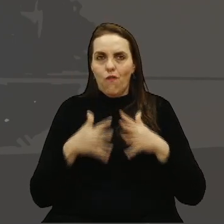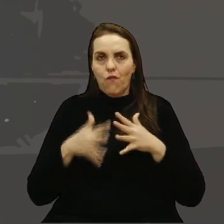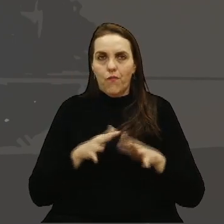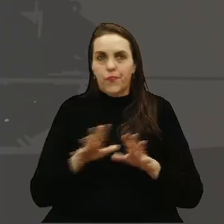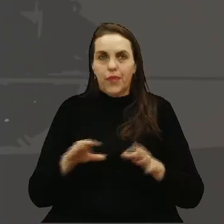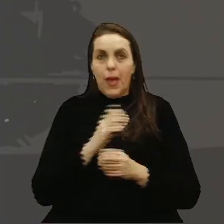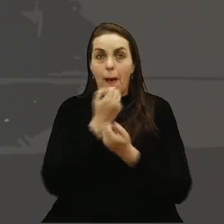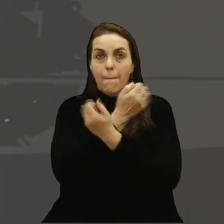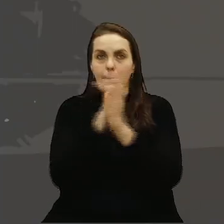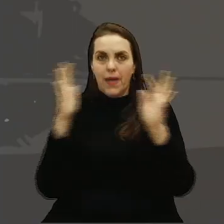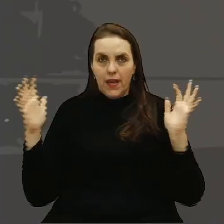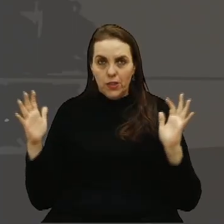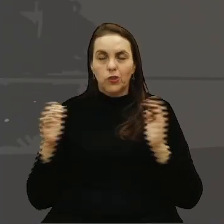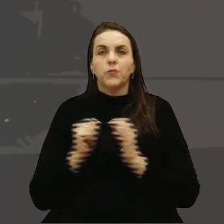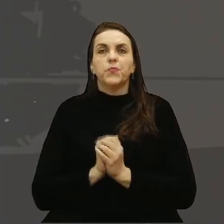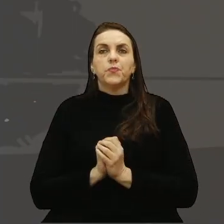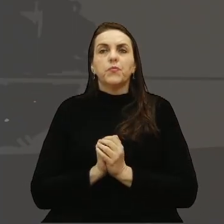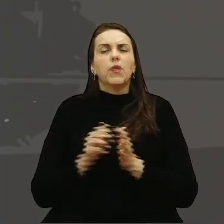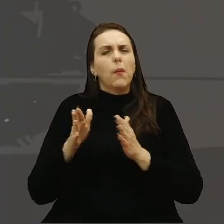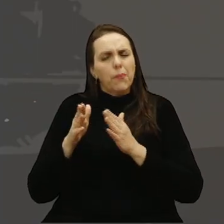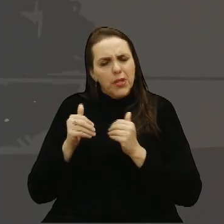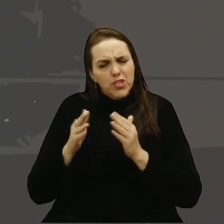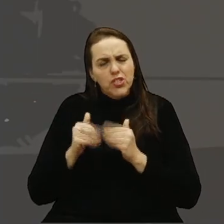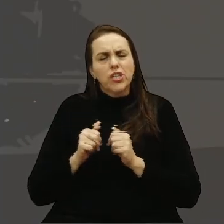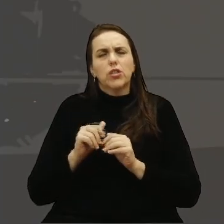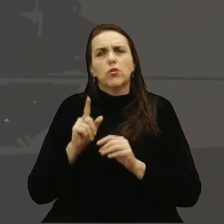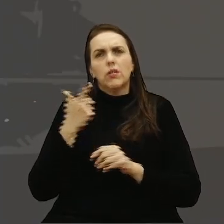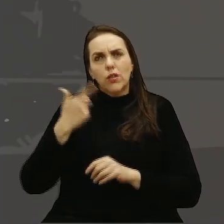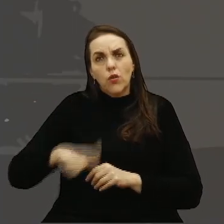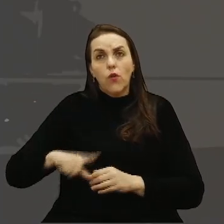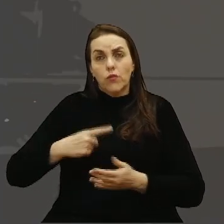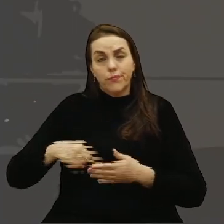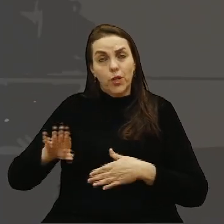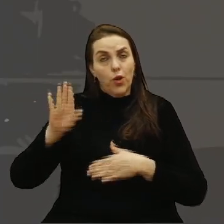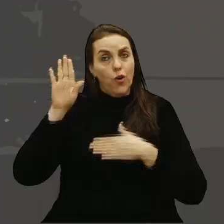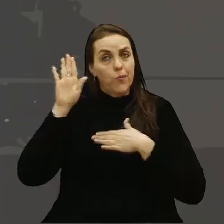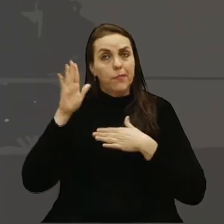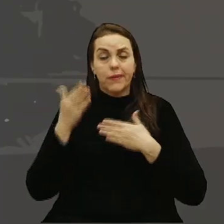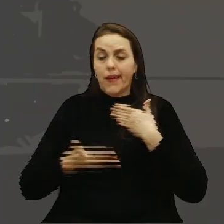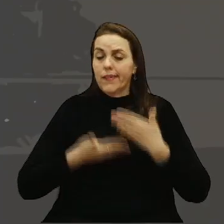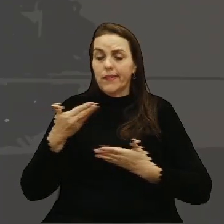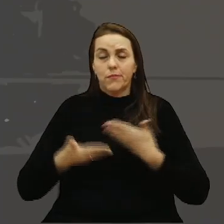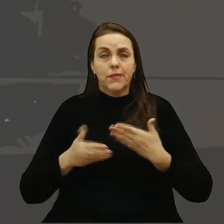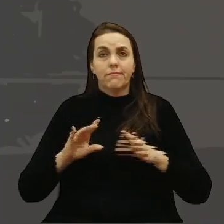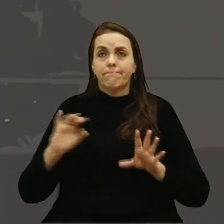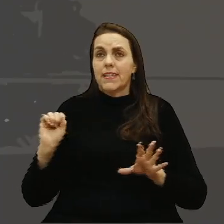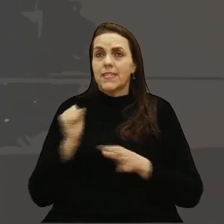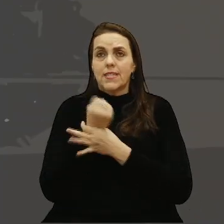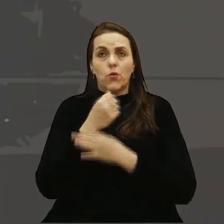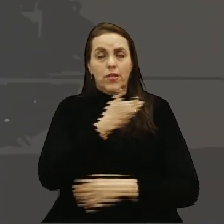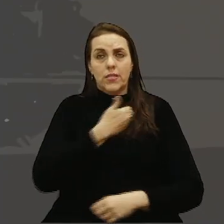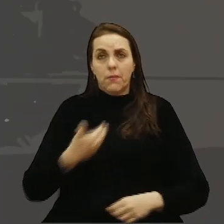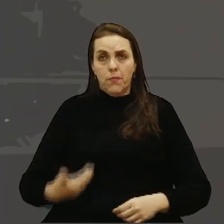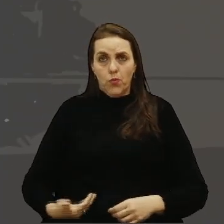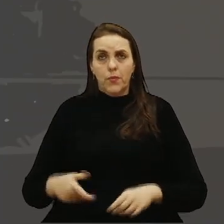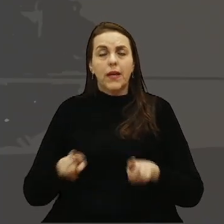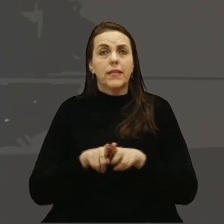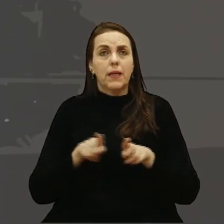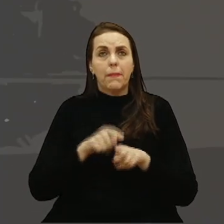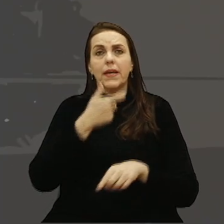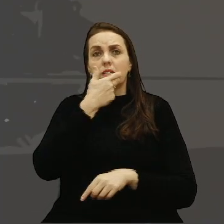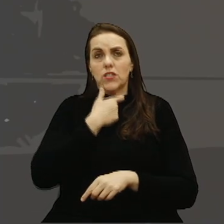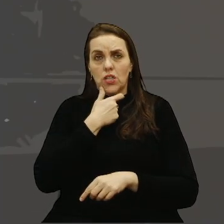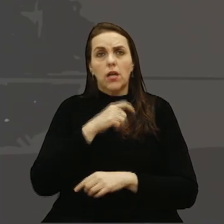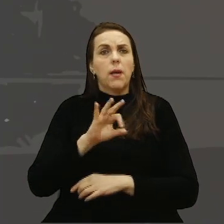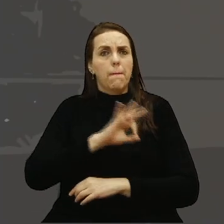os pedidos e, novamente, o nosso compromisso em atender, porque aqui nós estamos falando de segurança pública, né? O vereador Cristiano Becker já foi policial